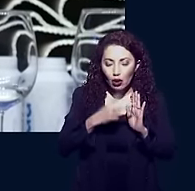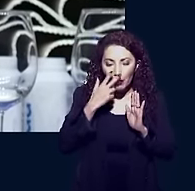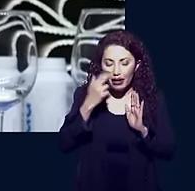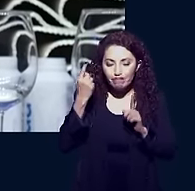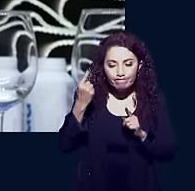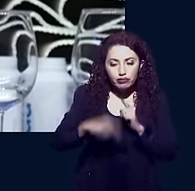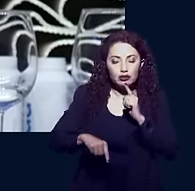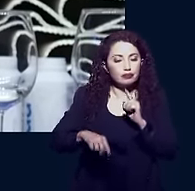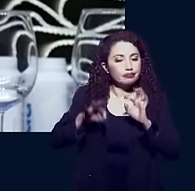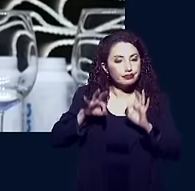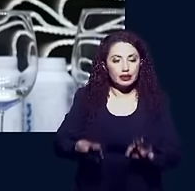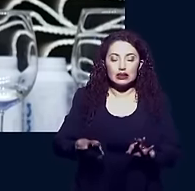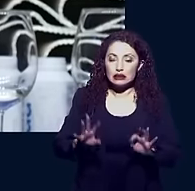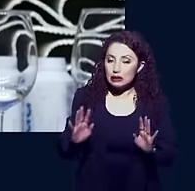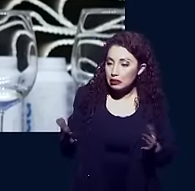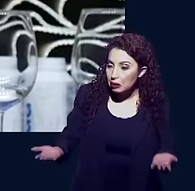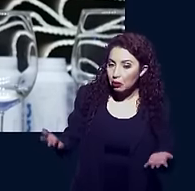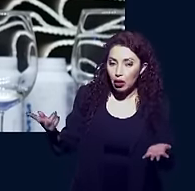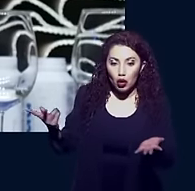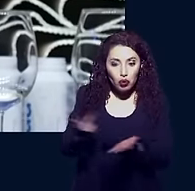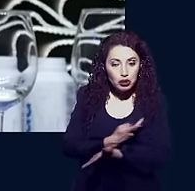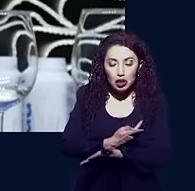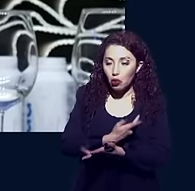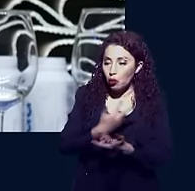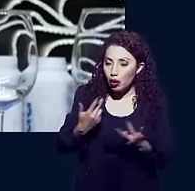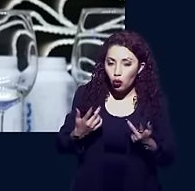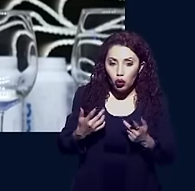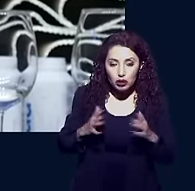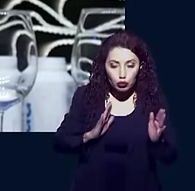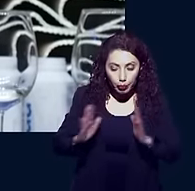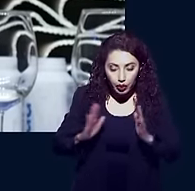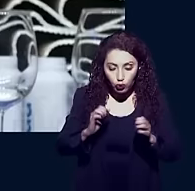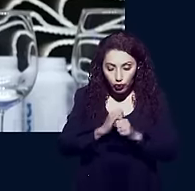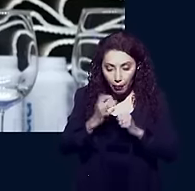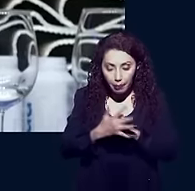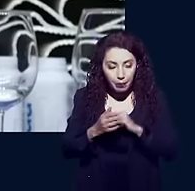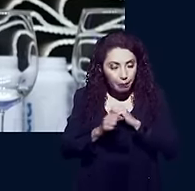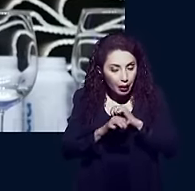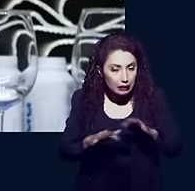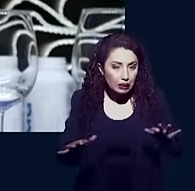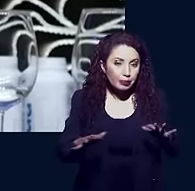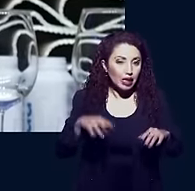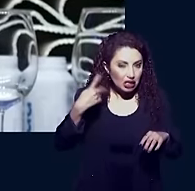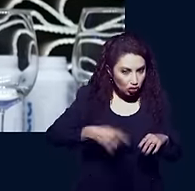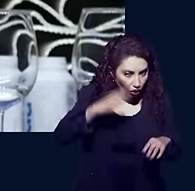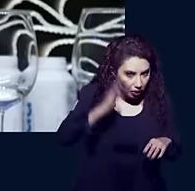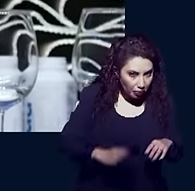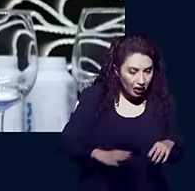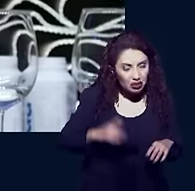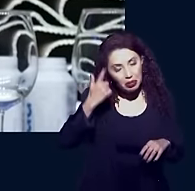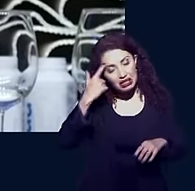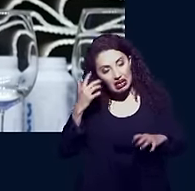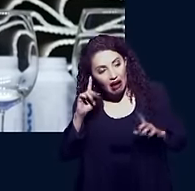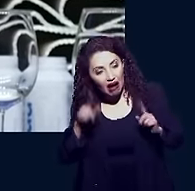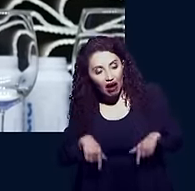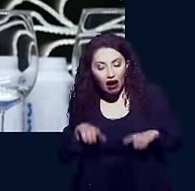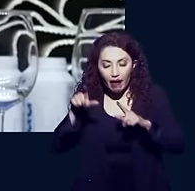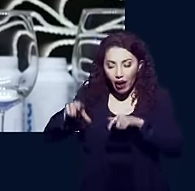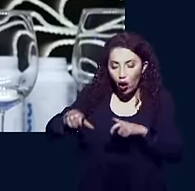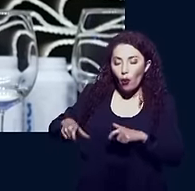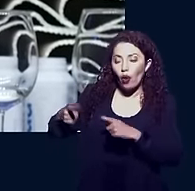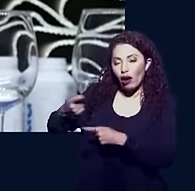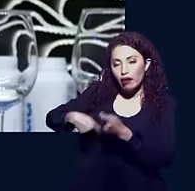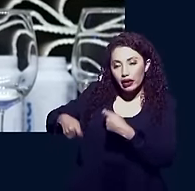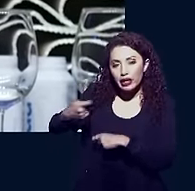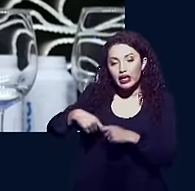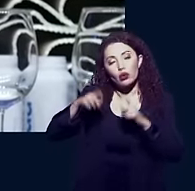funcionando aconteceu alguma coisa durante a pandemia e não é só no Brasil no Brasil aí a gente fala não é o agrícola é o espaço fiscal é tem